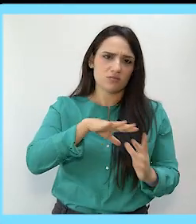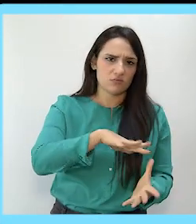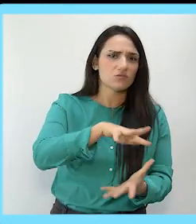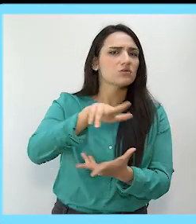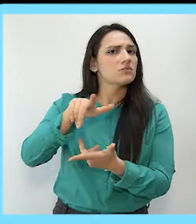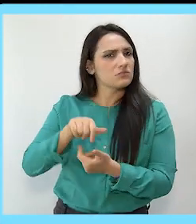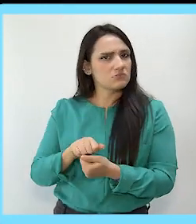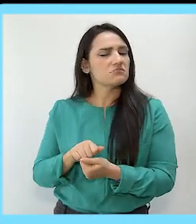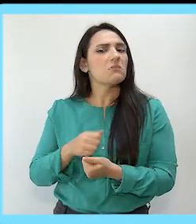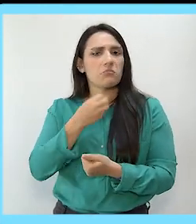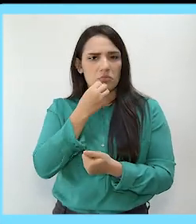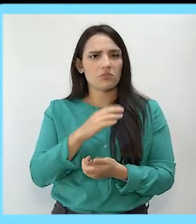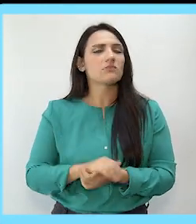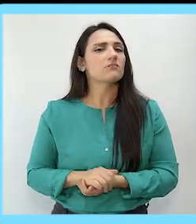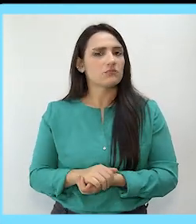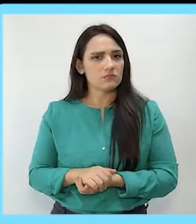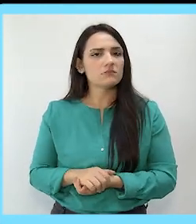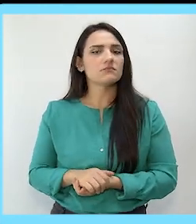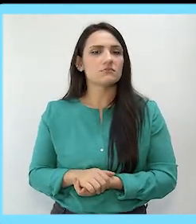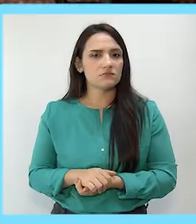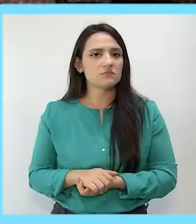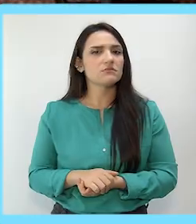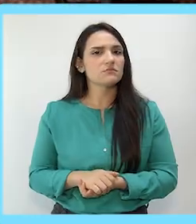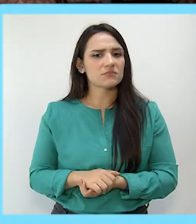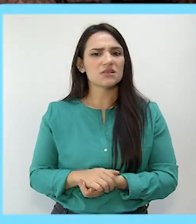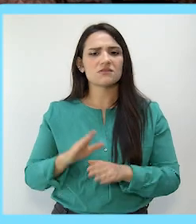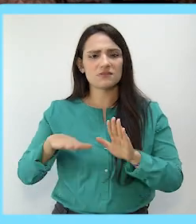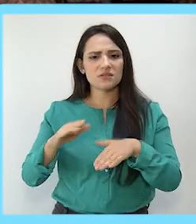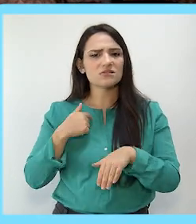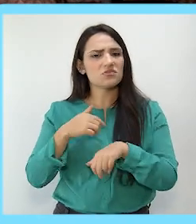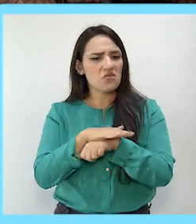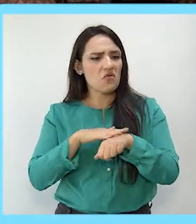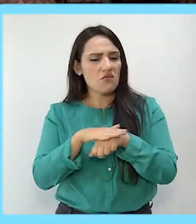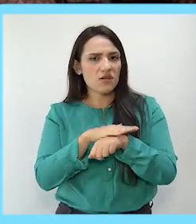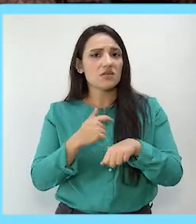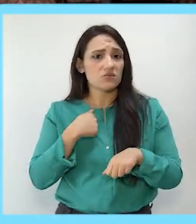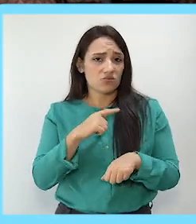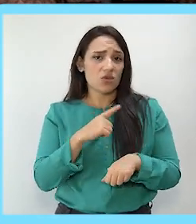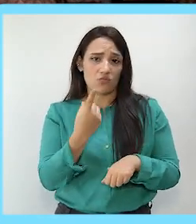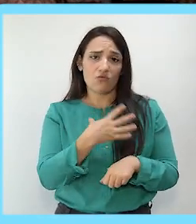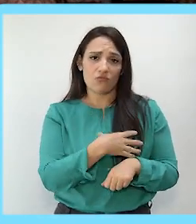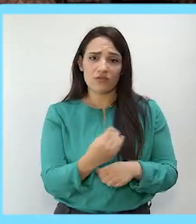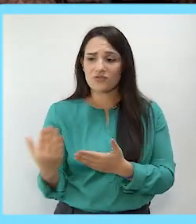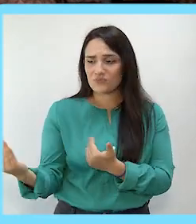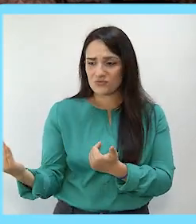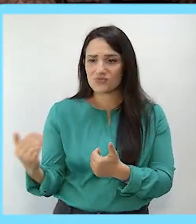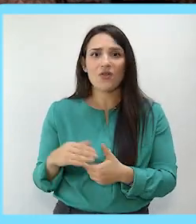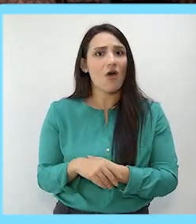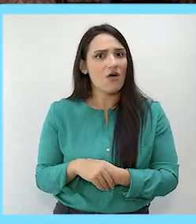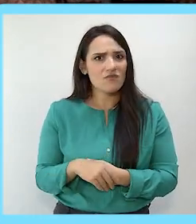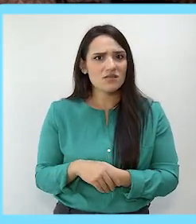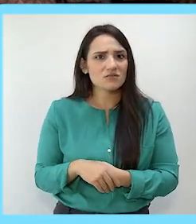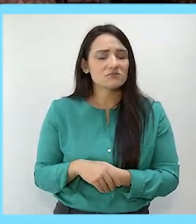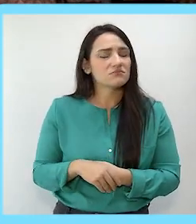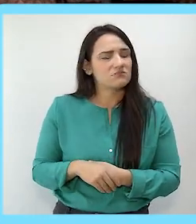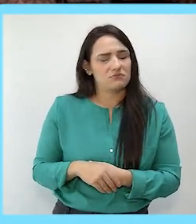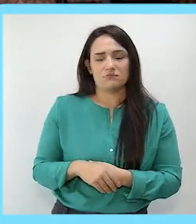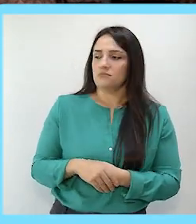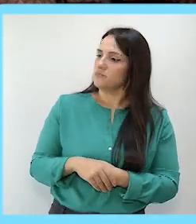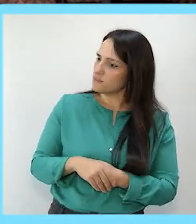mundo, muito brilhante, porque, honestamente, eu converso com essa meninada, eu tenho um filho adolescente, vamos né? falar daqui a pouquinho da